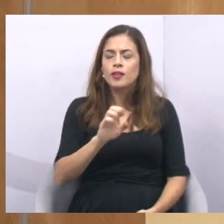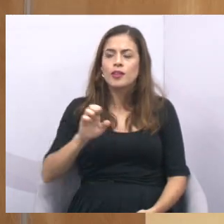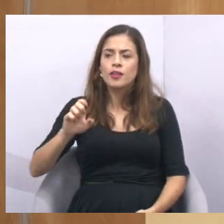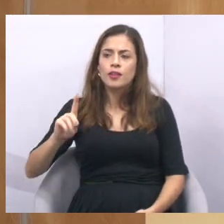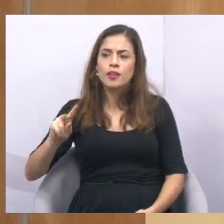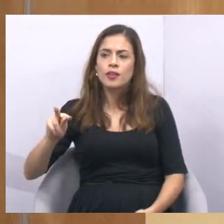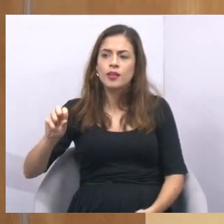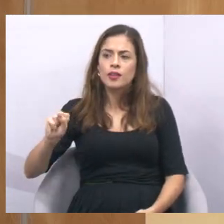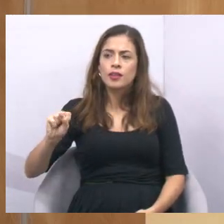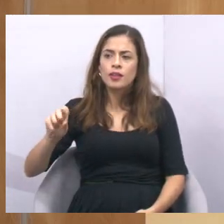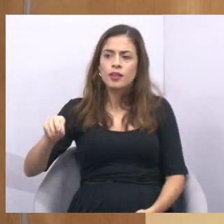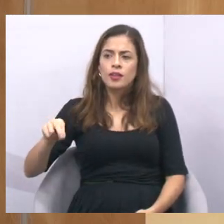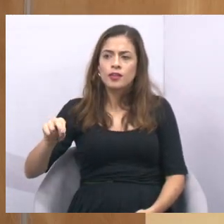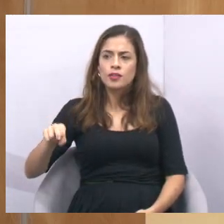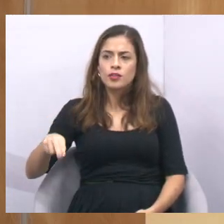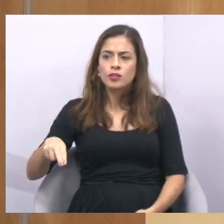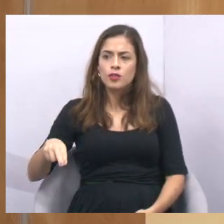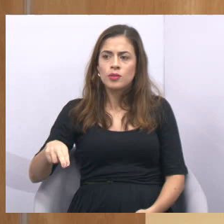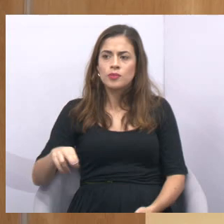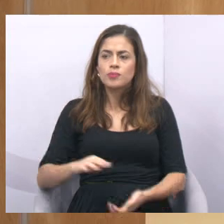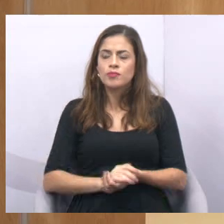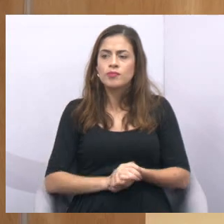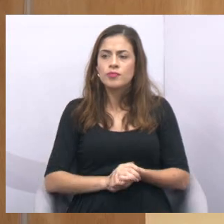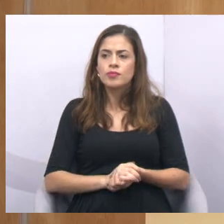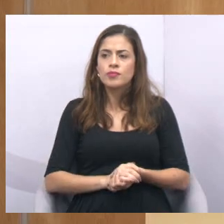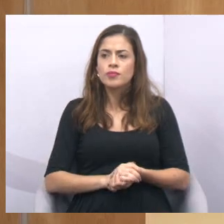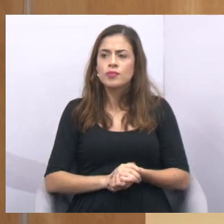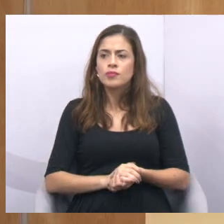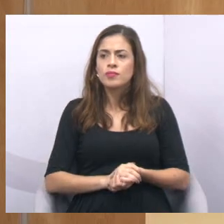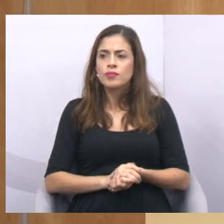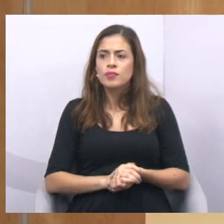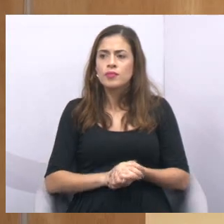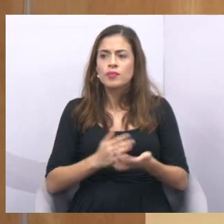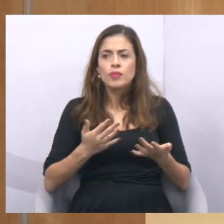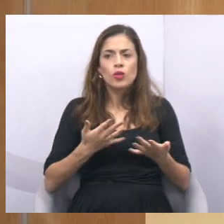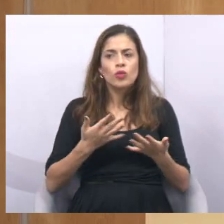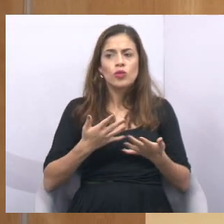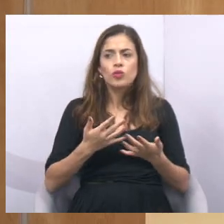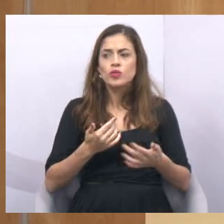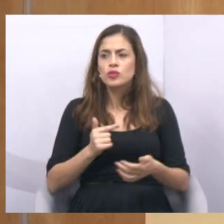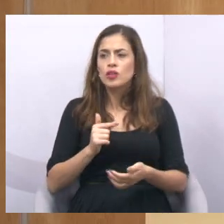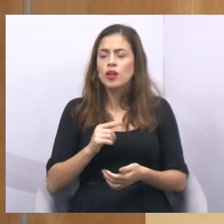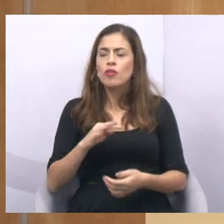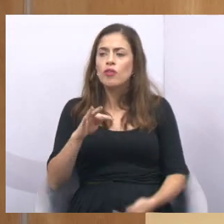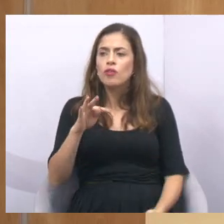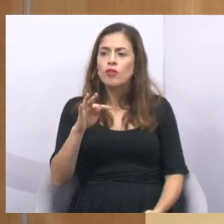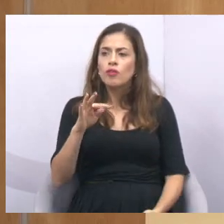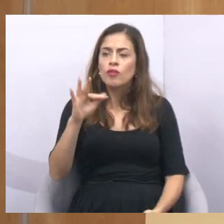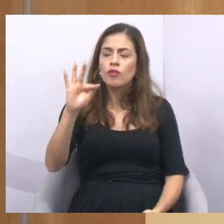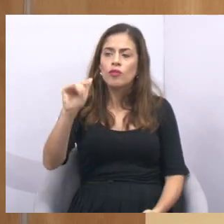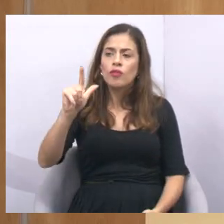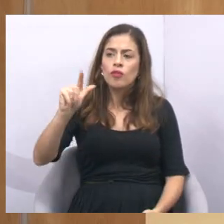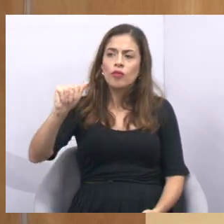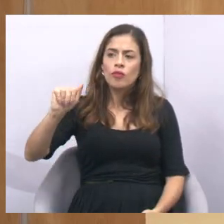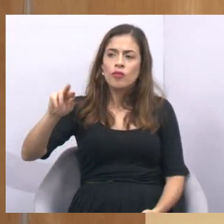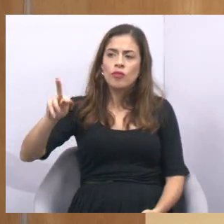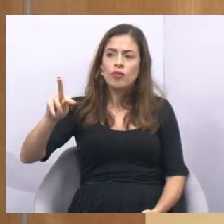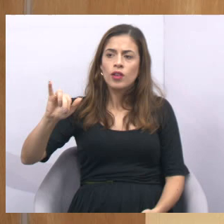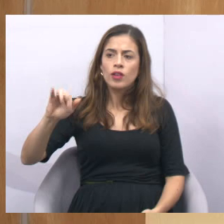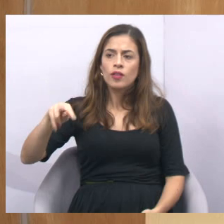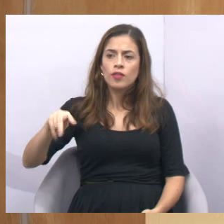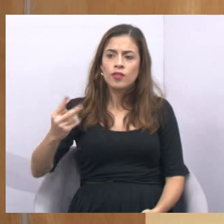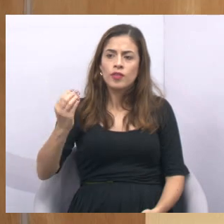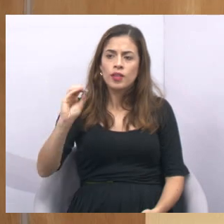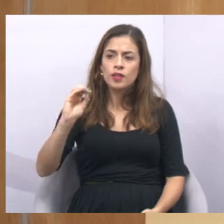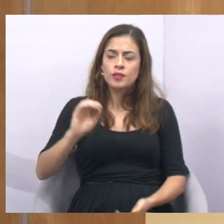Edson, que está na arquibancada. Não contamos hoje com a presença do Flavinho Bonoc, que também de Jacareí compôs essa equipe, que